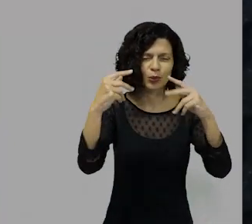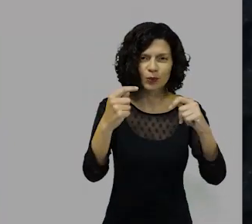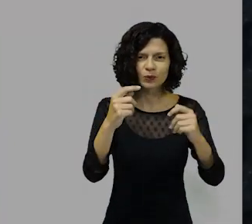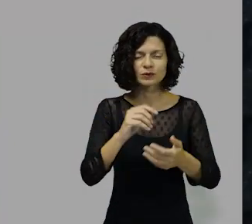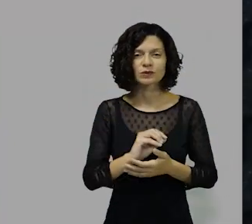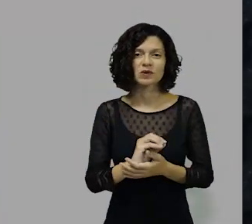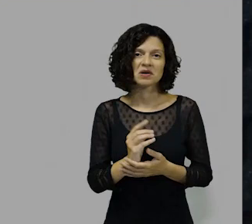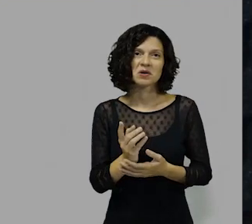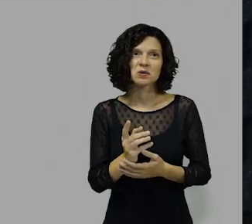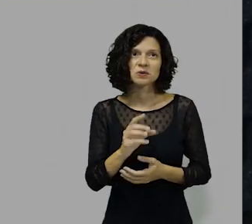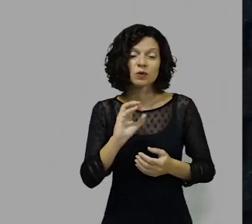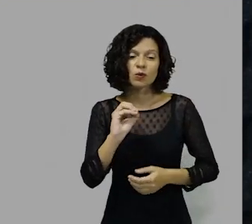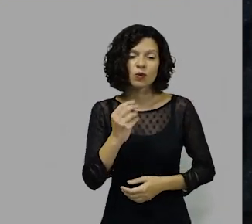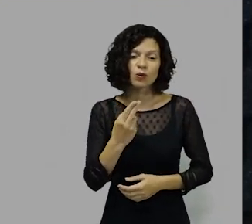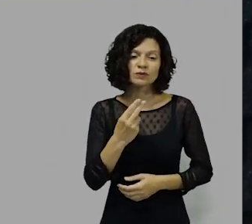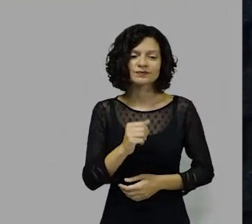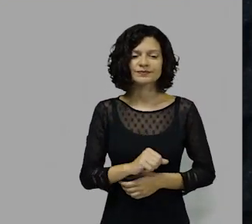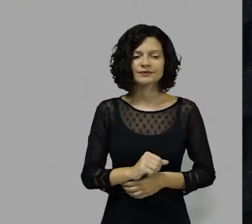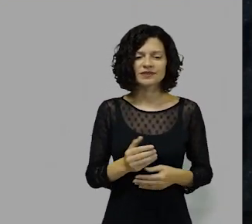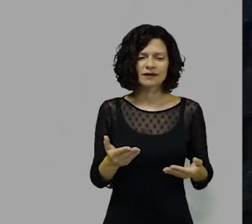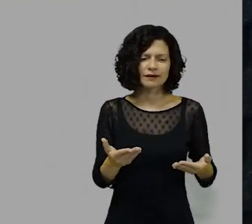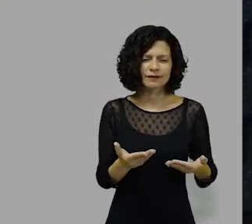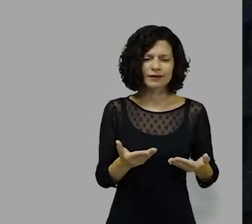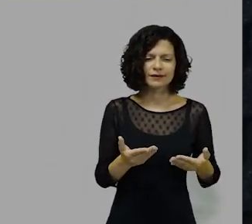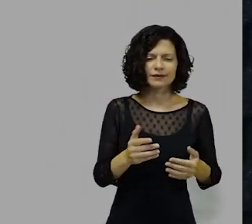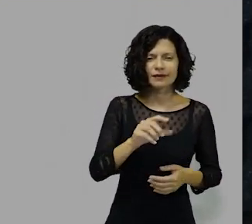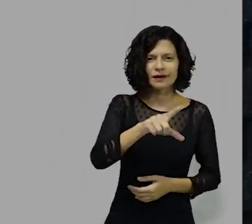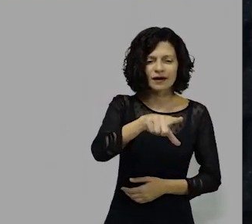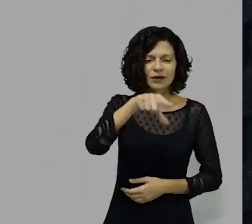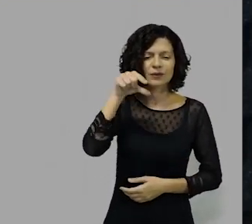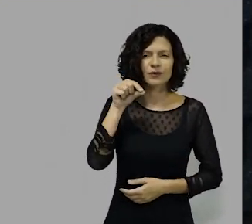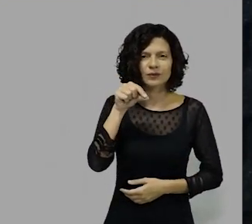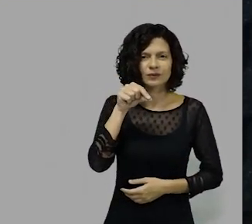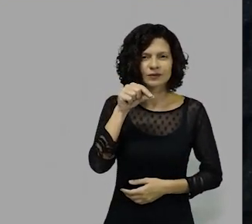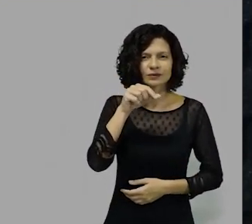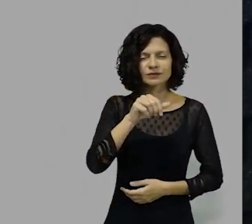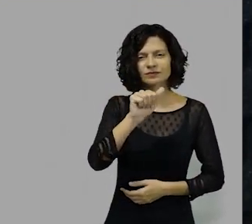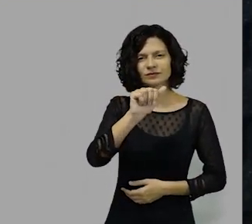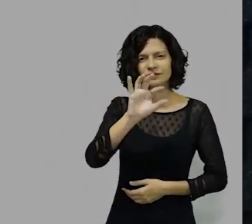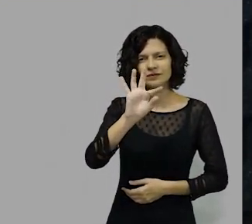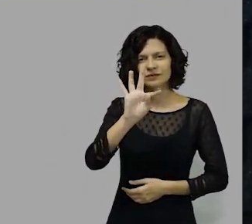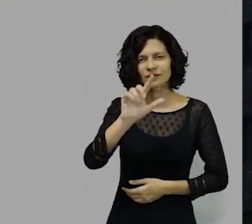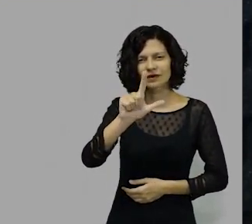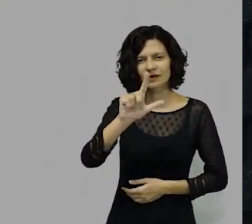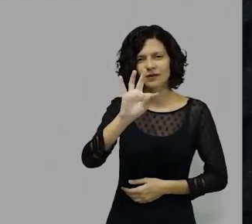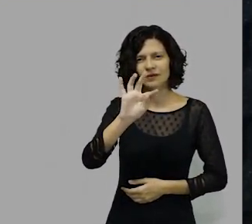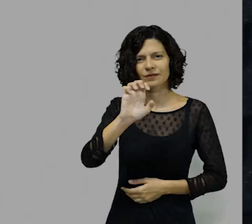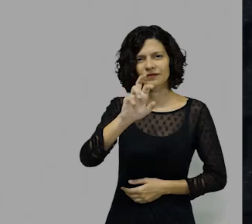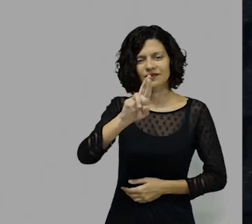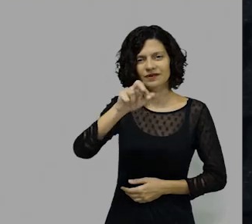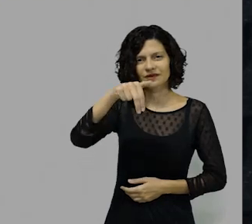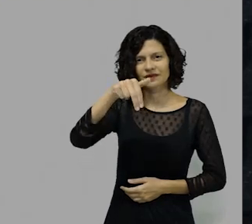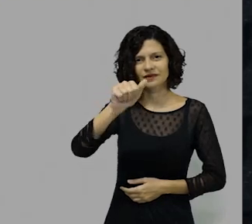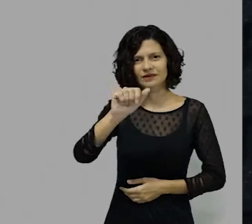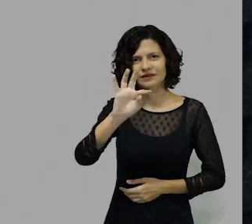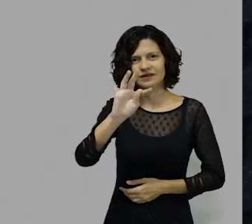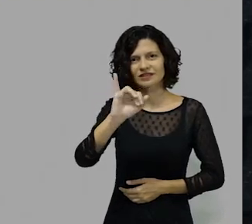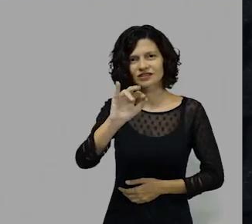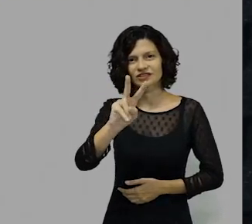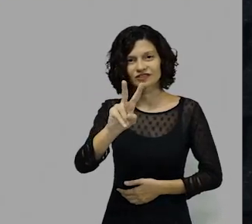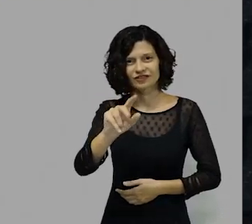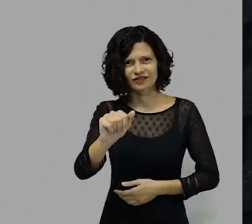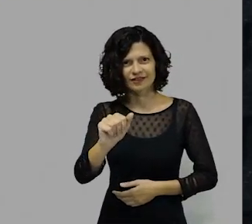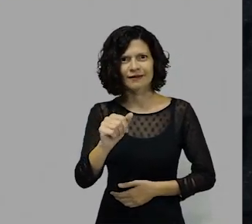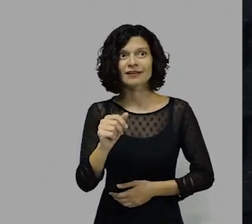alternância. E normalmente as alternativas, elas aparecem como repetição, elas sempre vêm acompanhadas em pares.